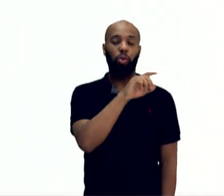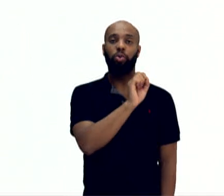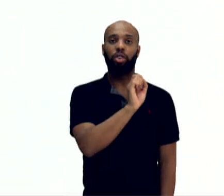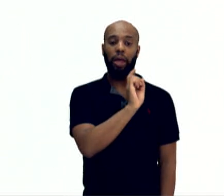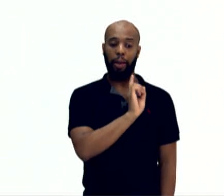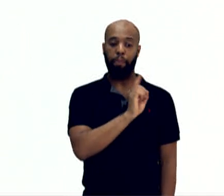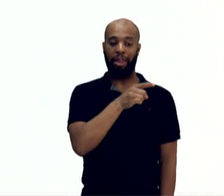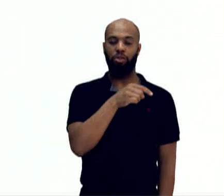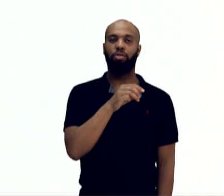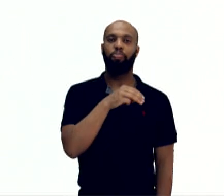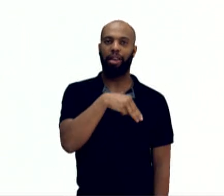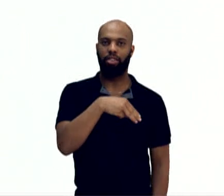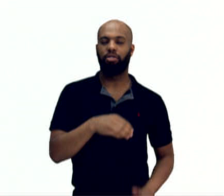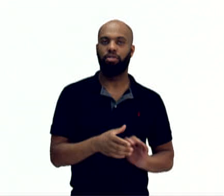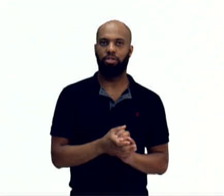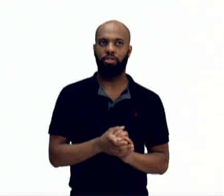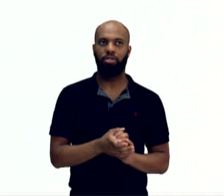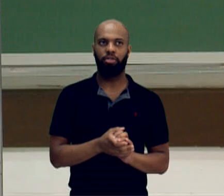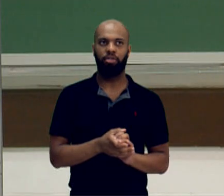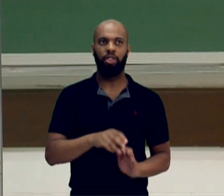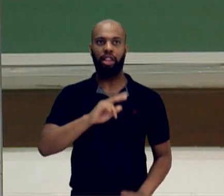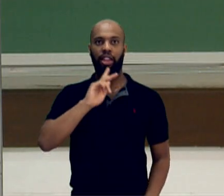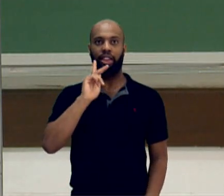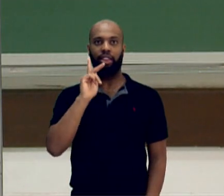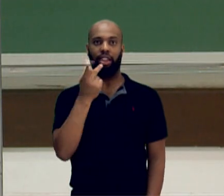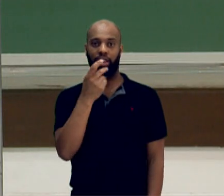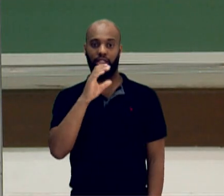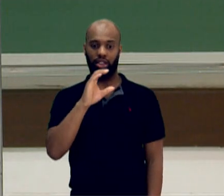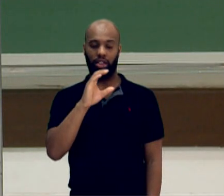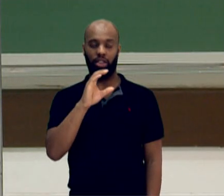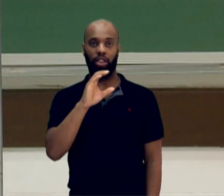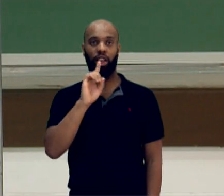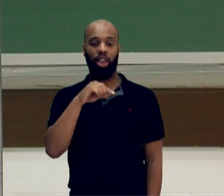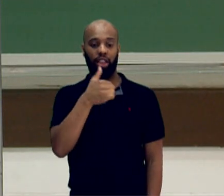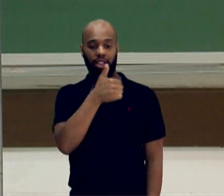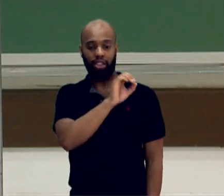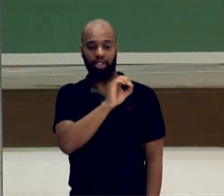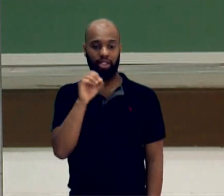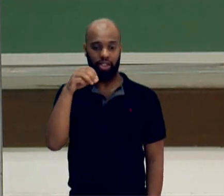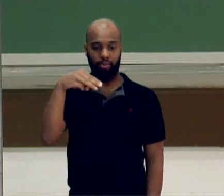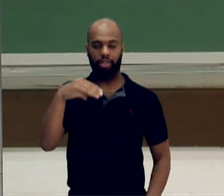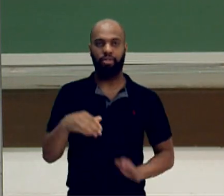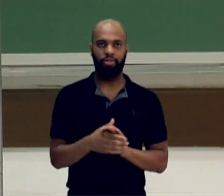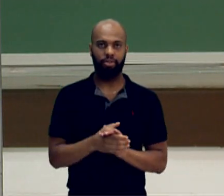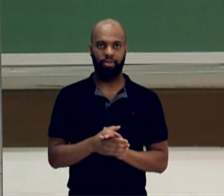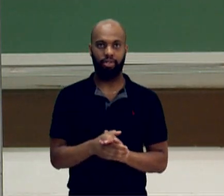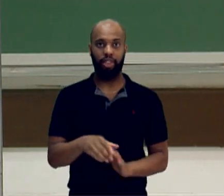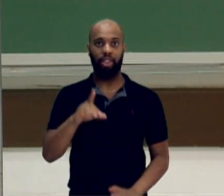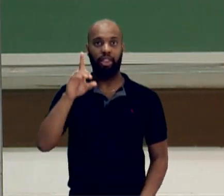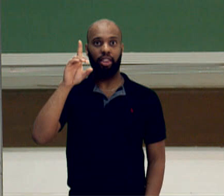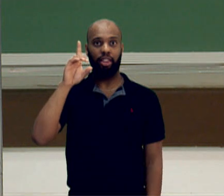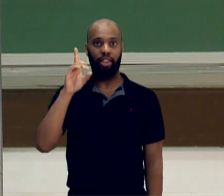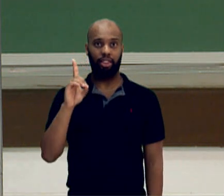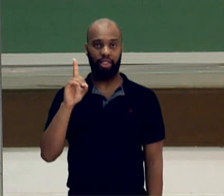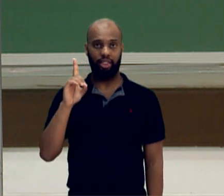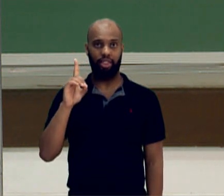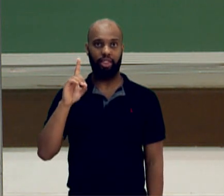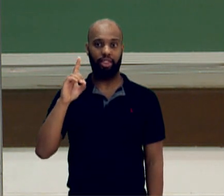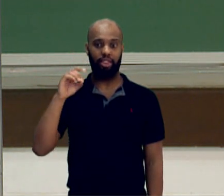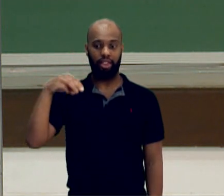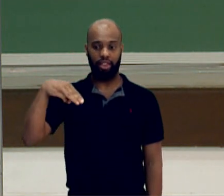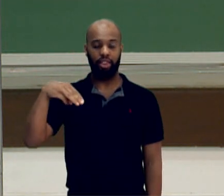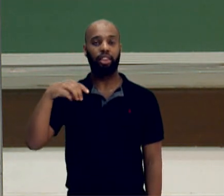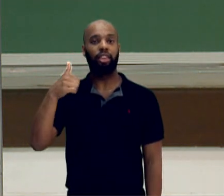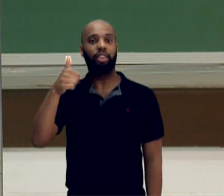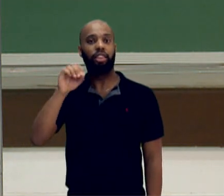metros. Que o hectômetro vale 100 metros. Que o decâmetro, 10